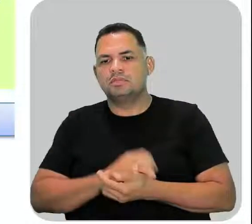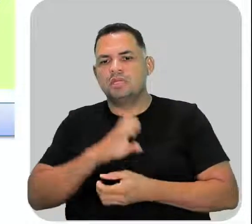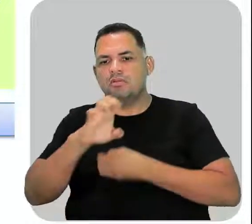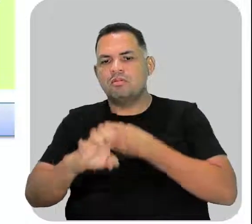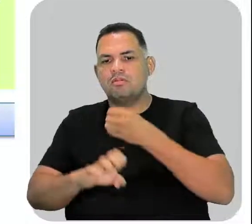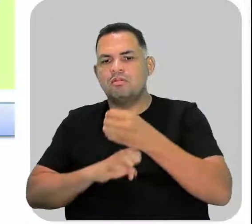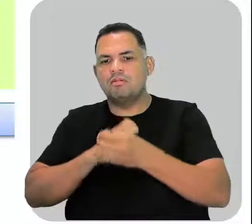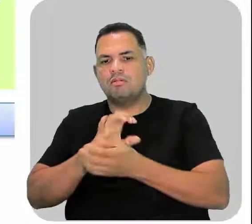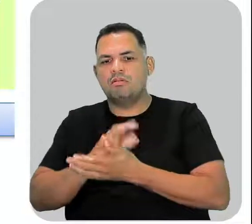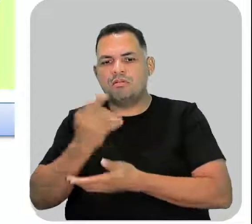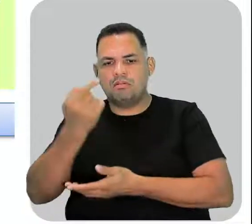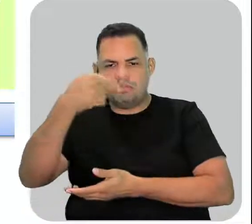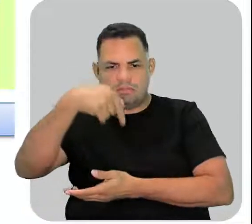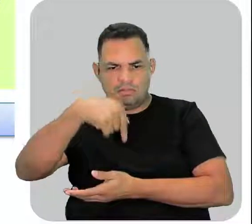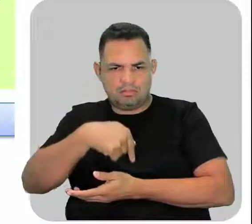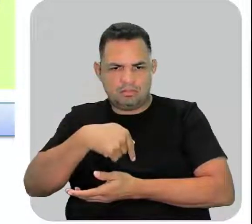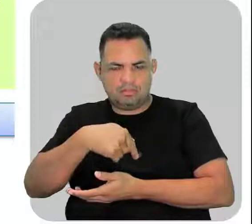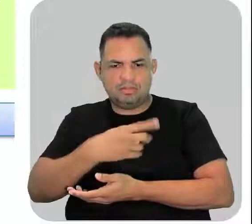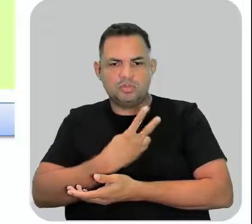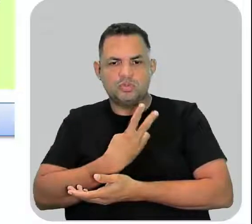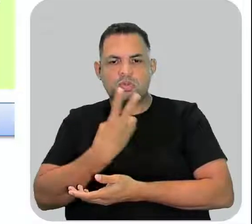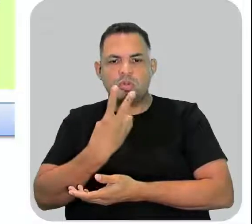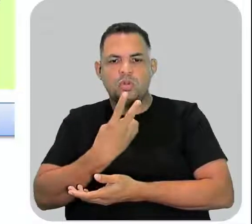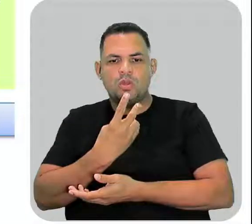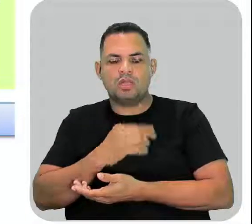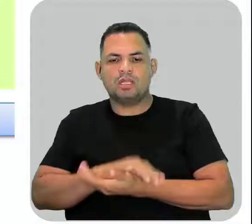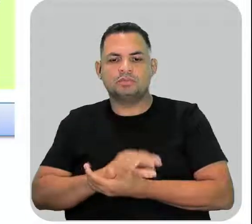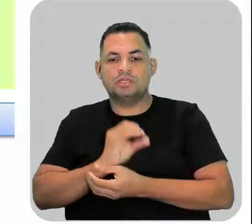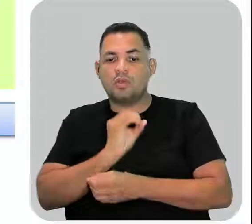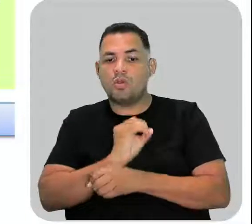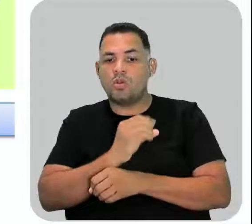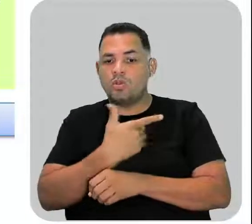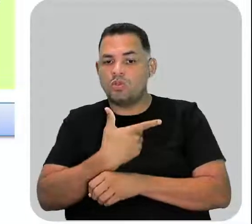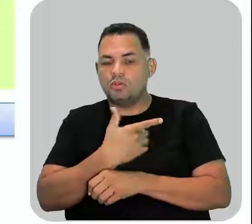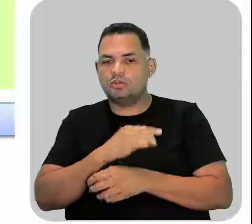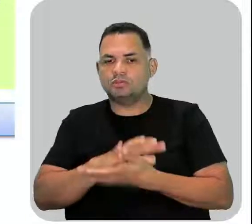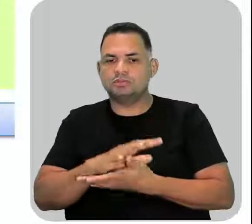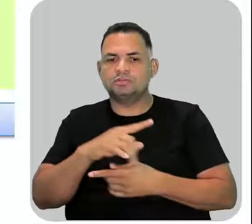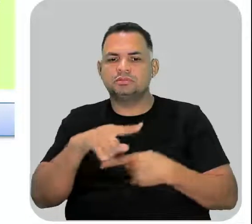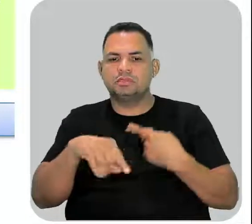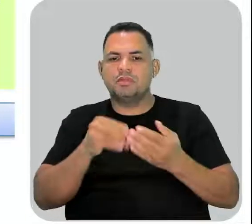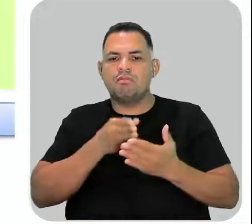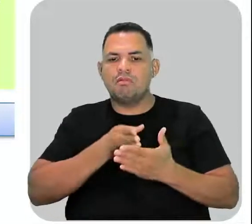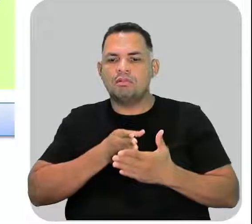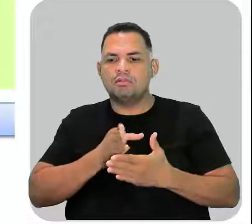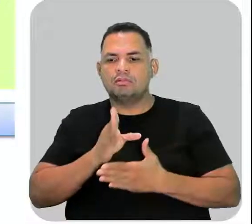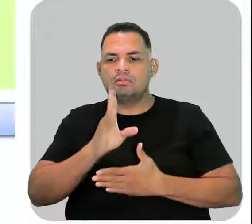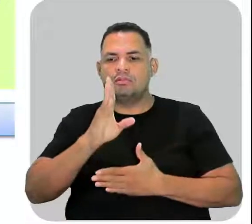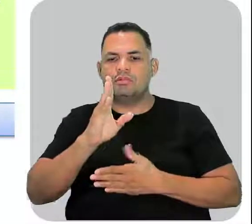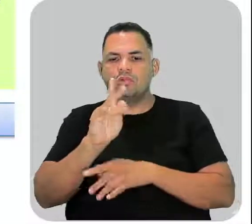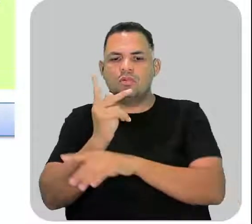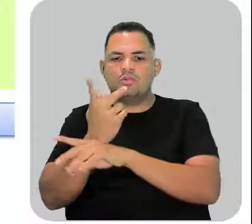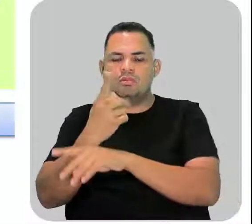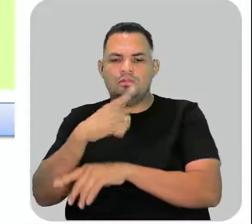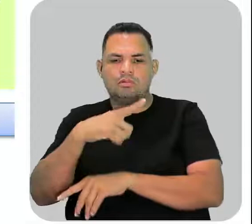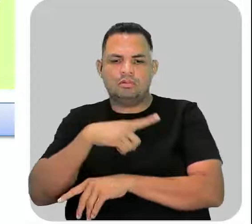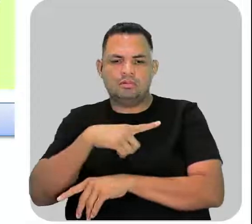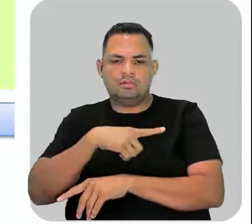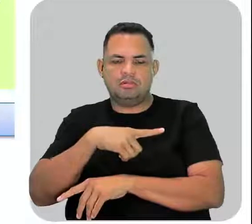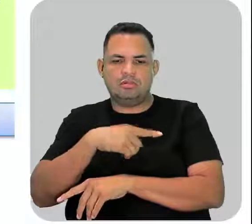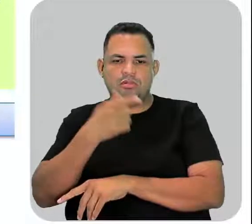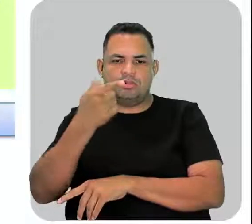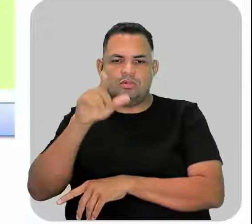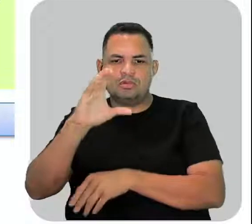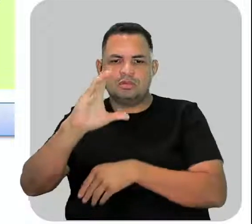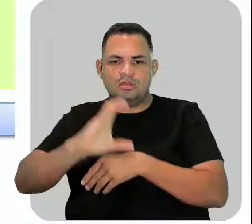desse carbono vem e forma a ligação com o oxigênio, que por sua vez libera o hidrogênio para fazer ligação com o